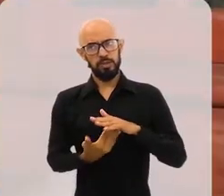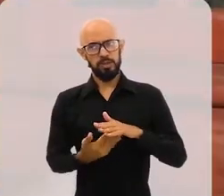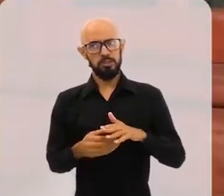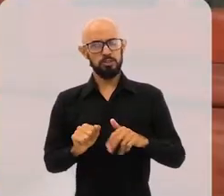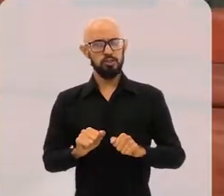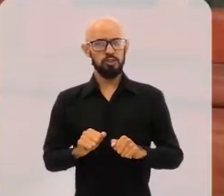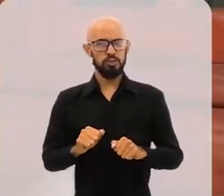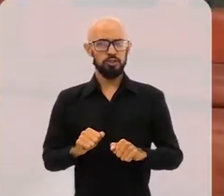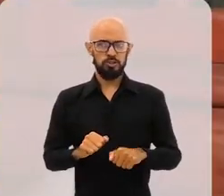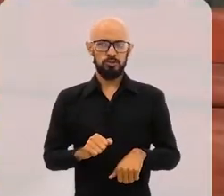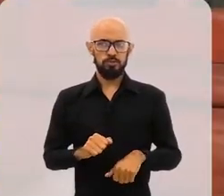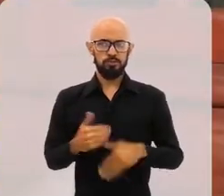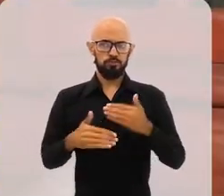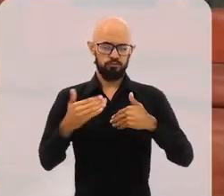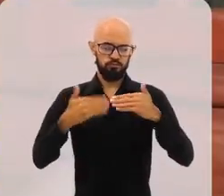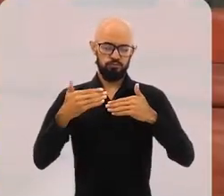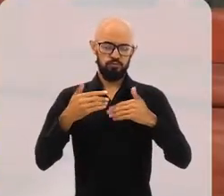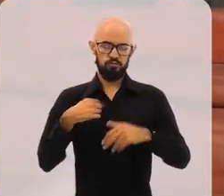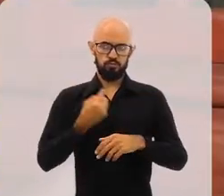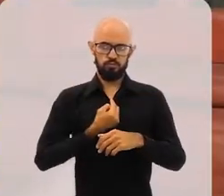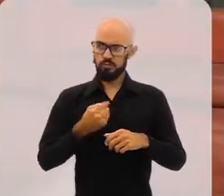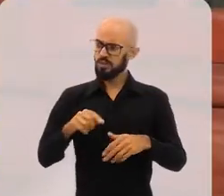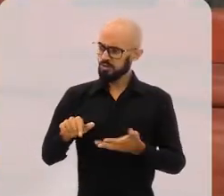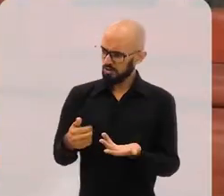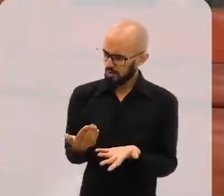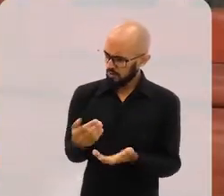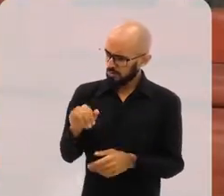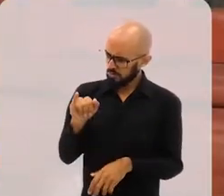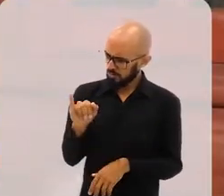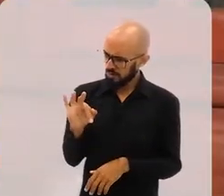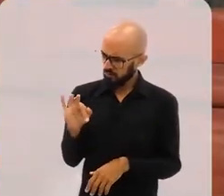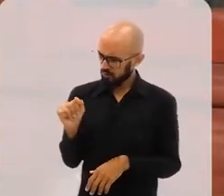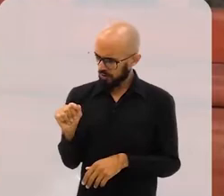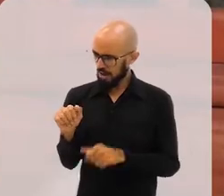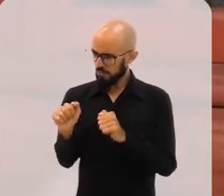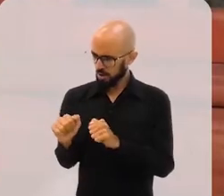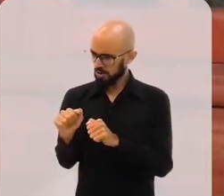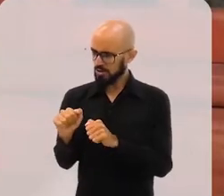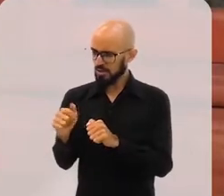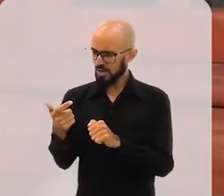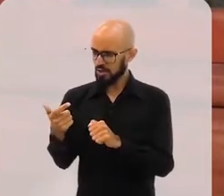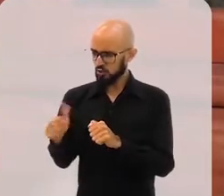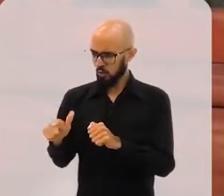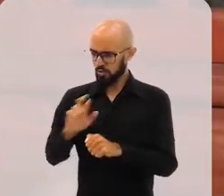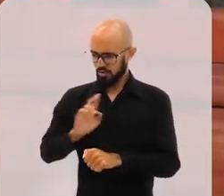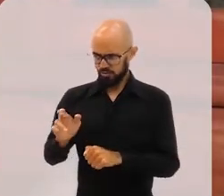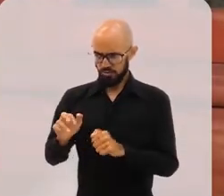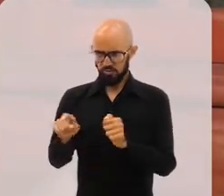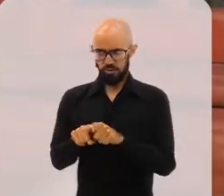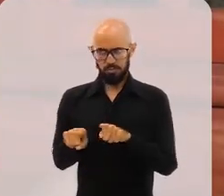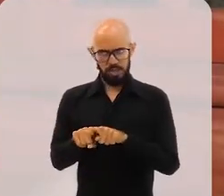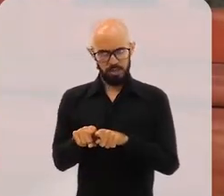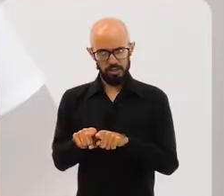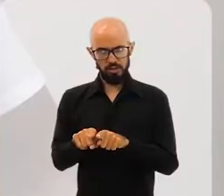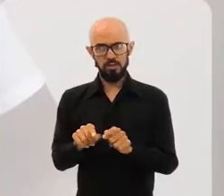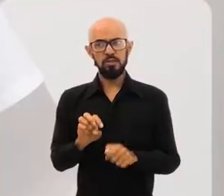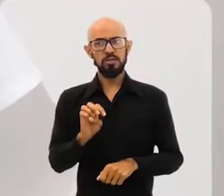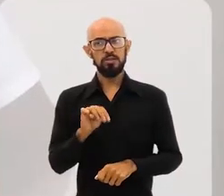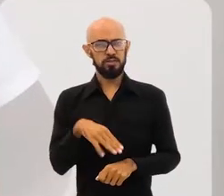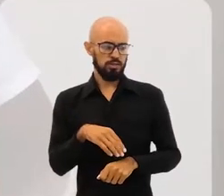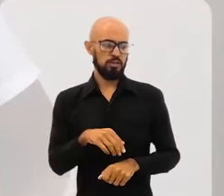então a pessoa pode ser diferente de outra religião ou não só pode ser de fato